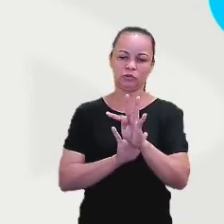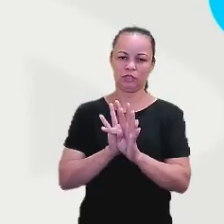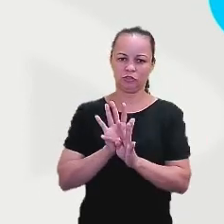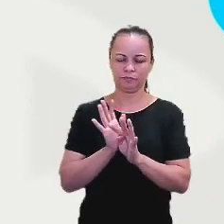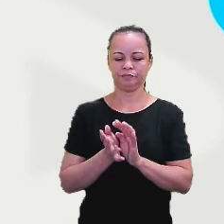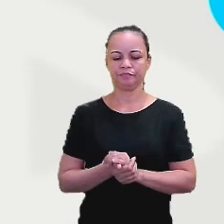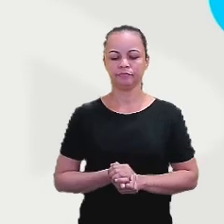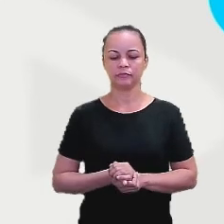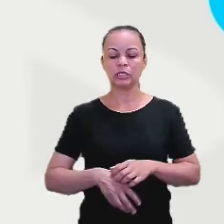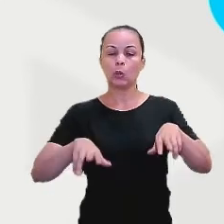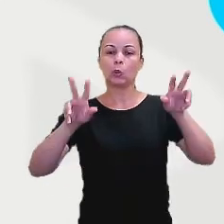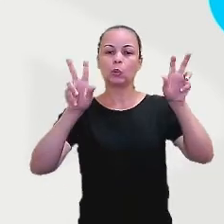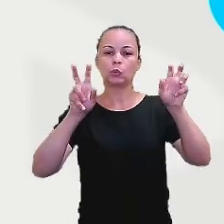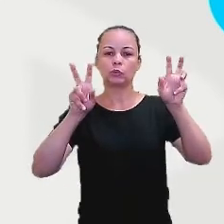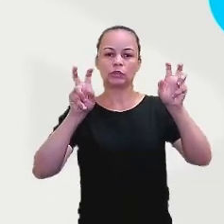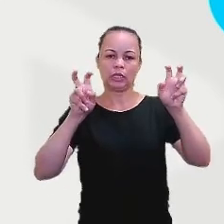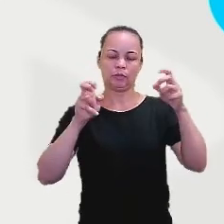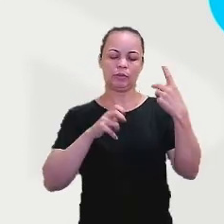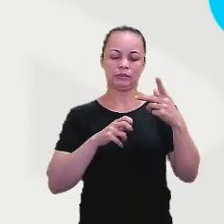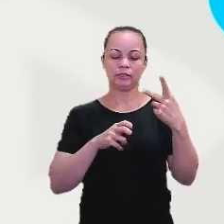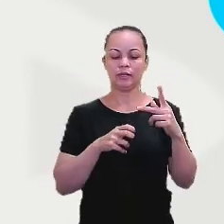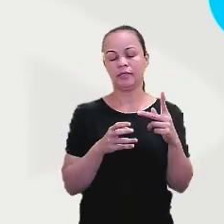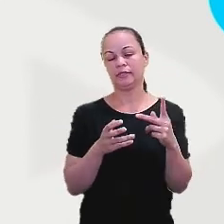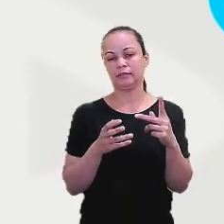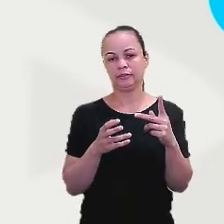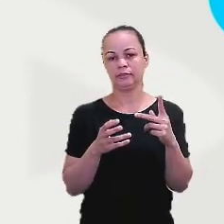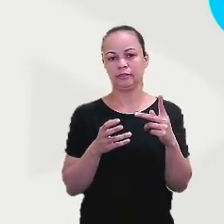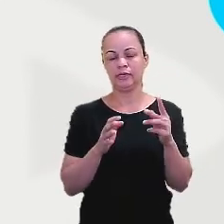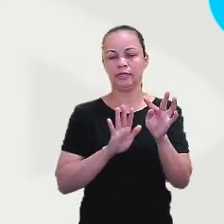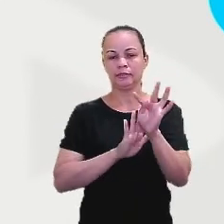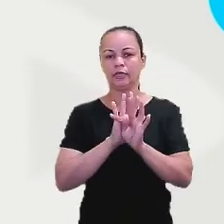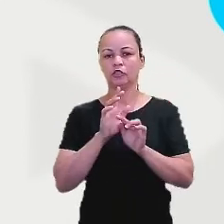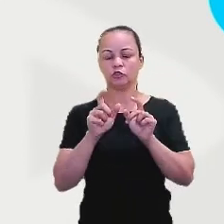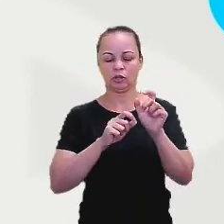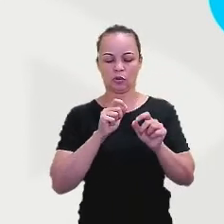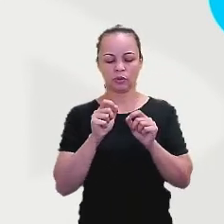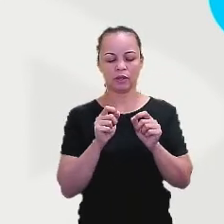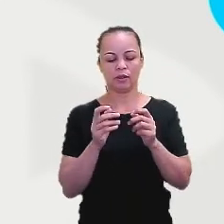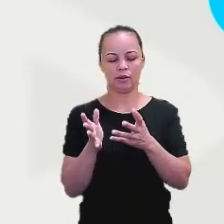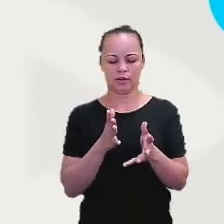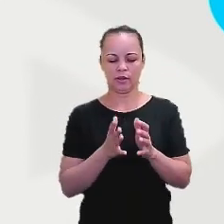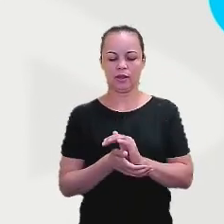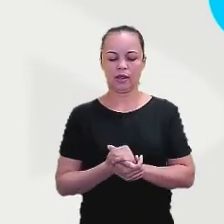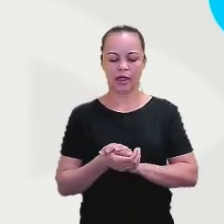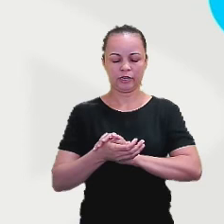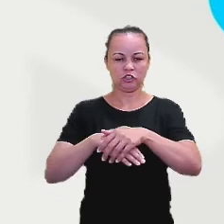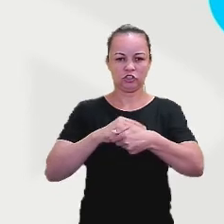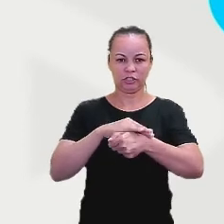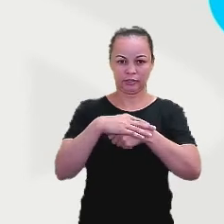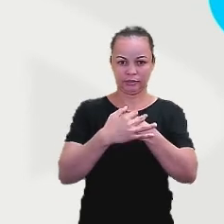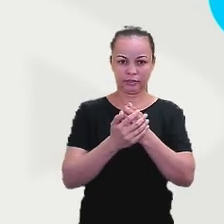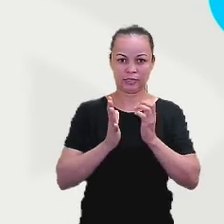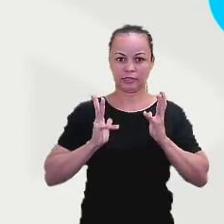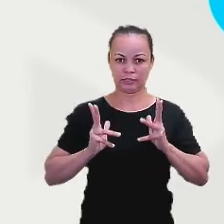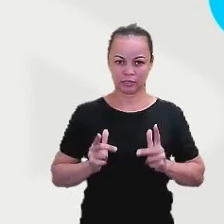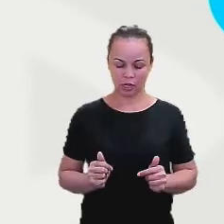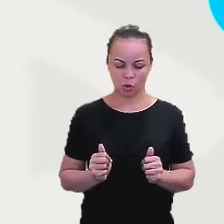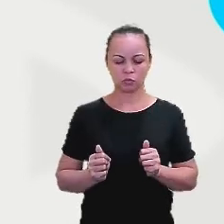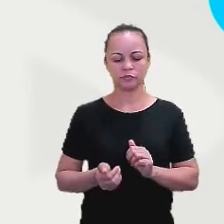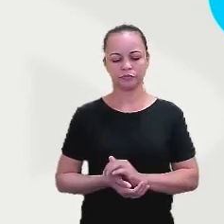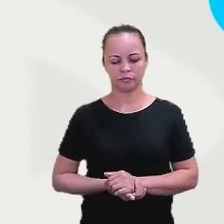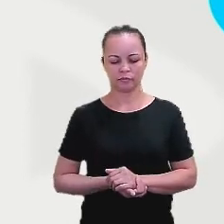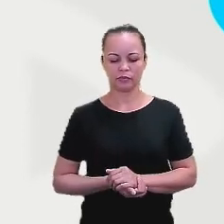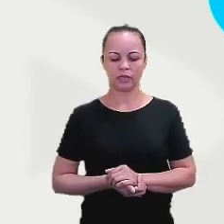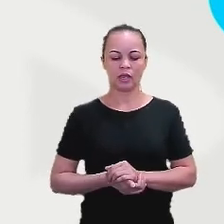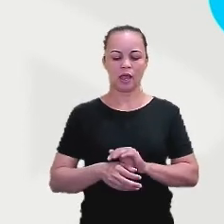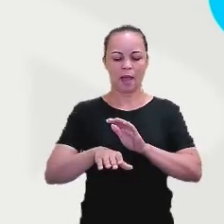desse texto, o tema central é o quê? A higienização das mãos, a pele da palma das mãos, o contato com a